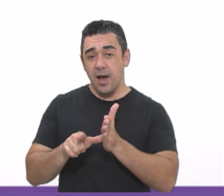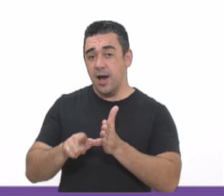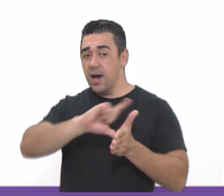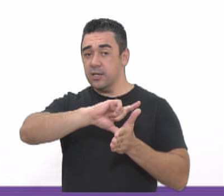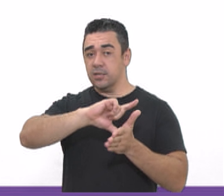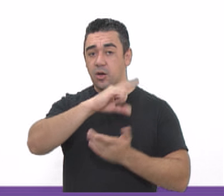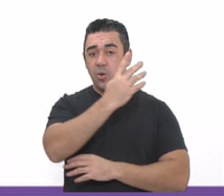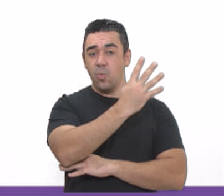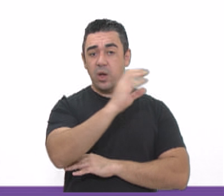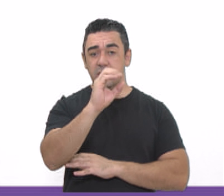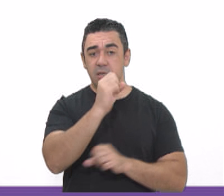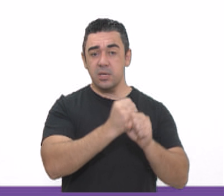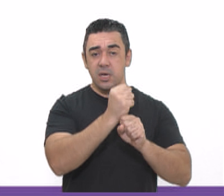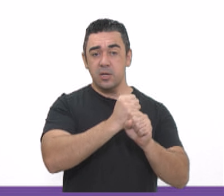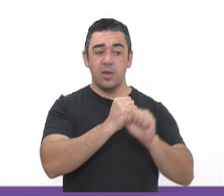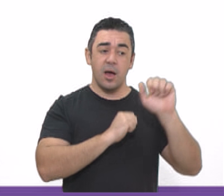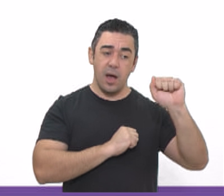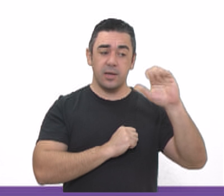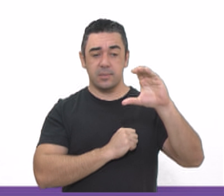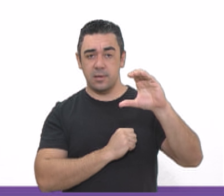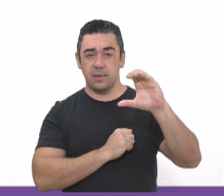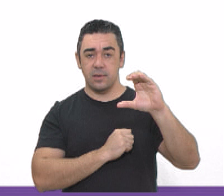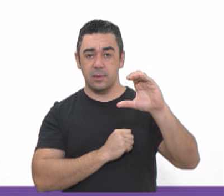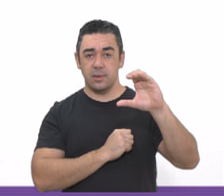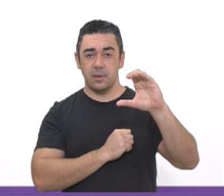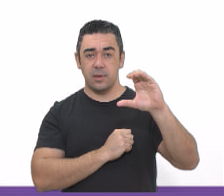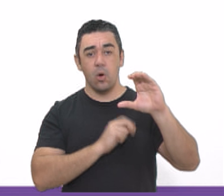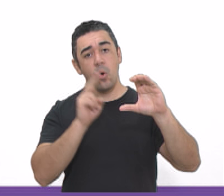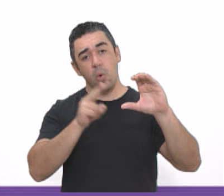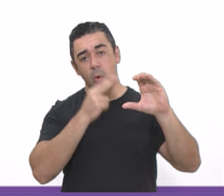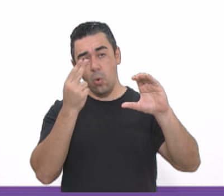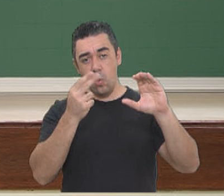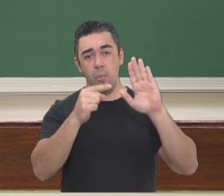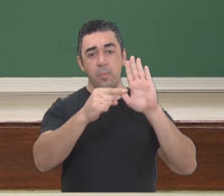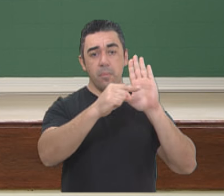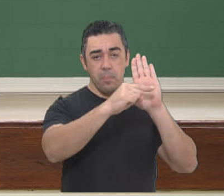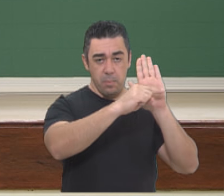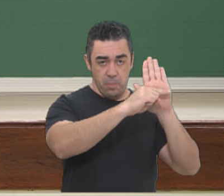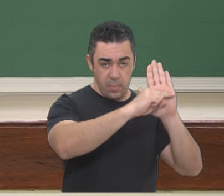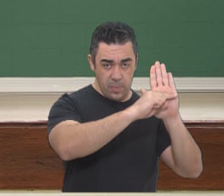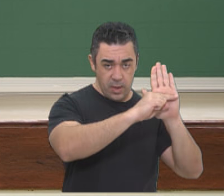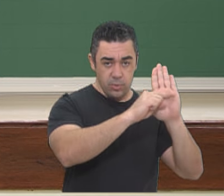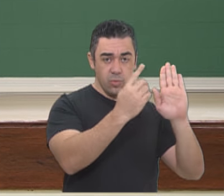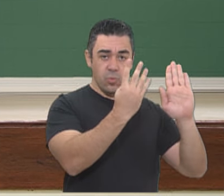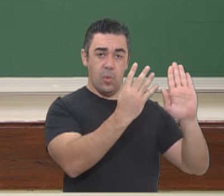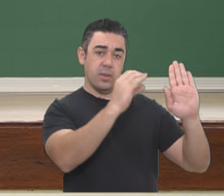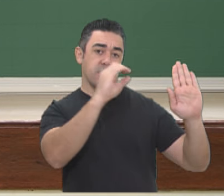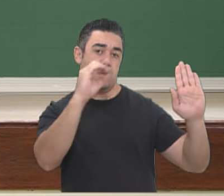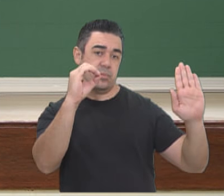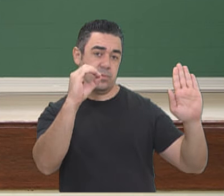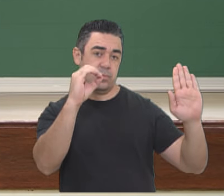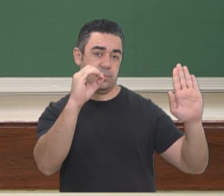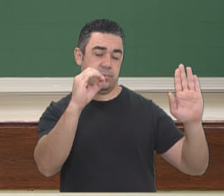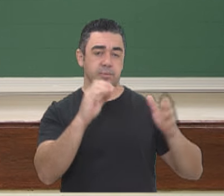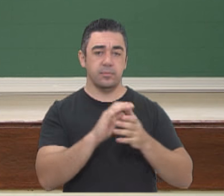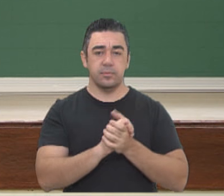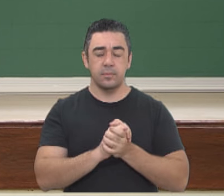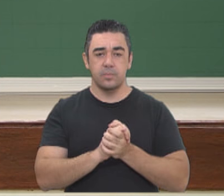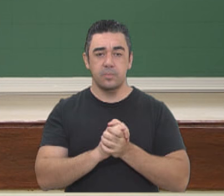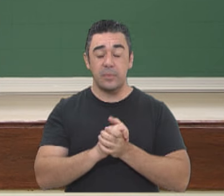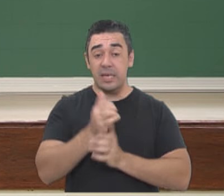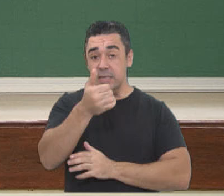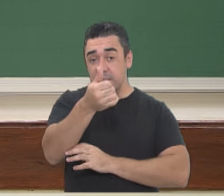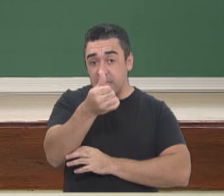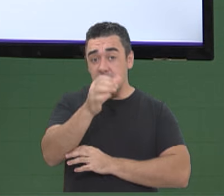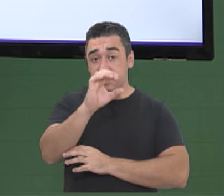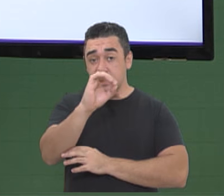anos antes de Cristo e posso representar como menos 400. Estão observando aí? 600 anos depois de Cristo,